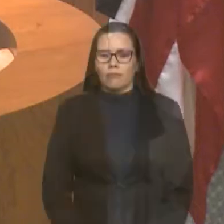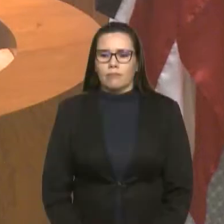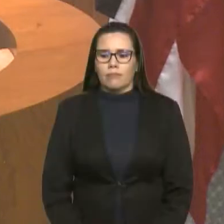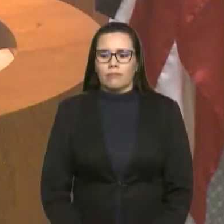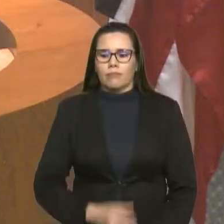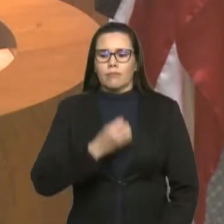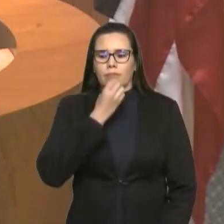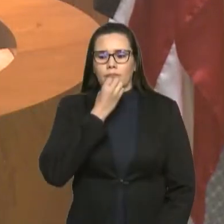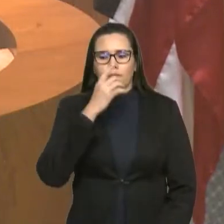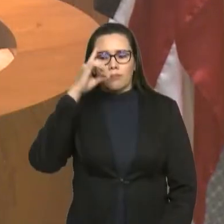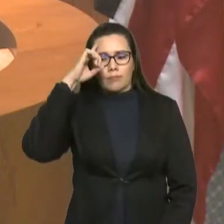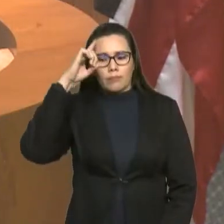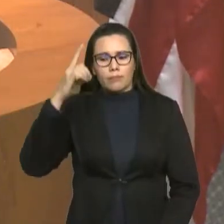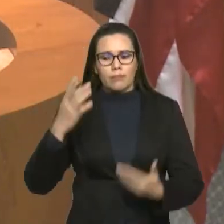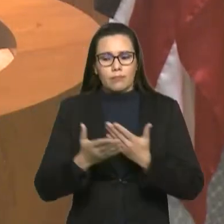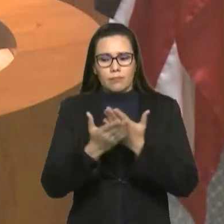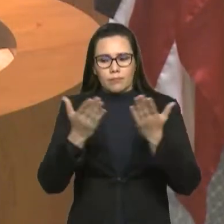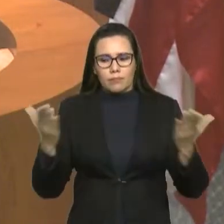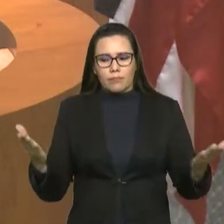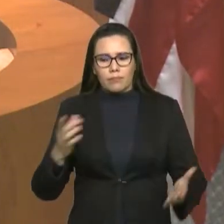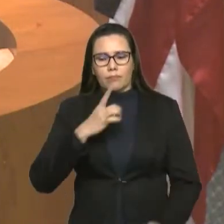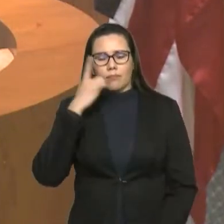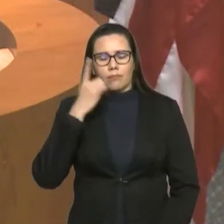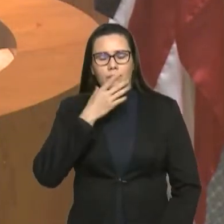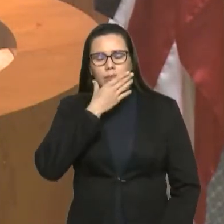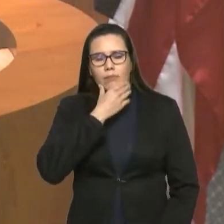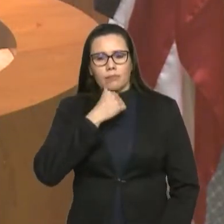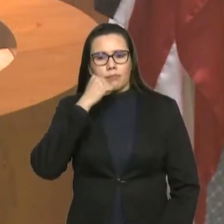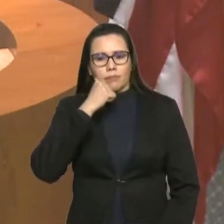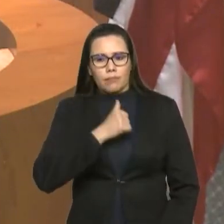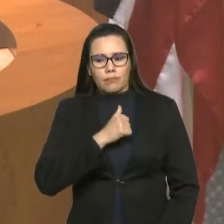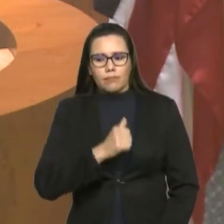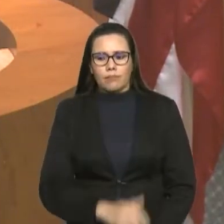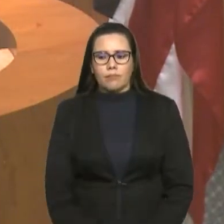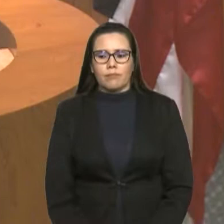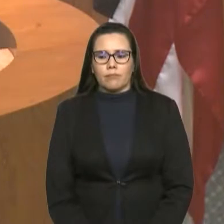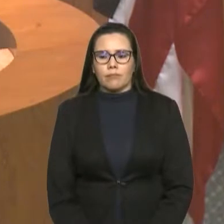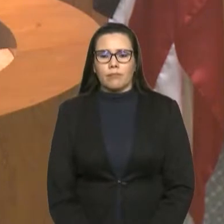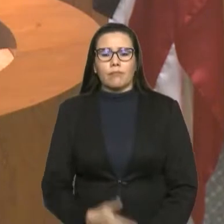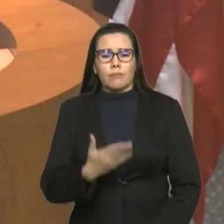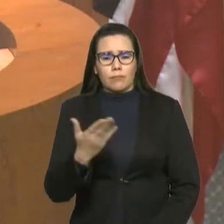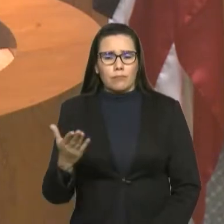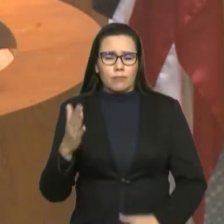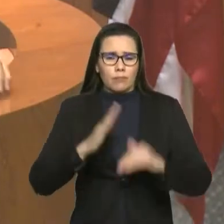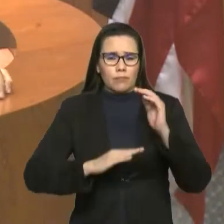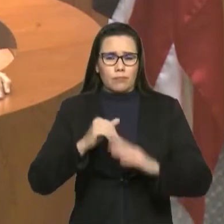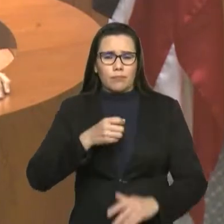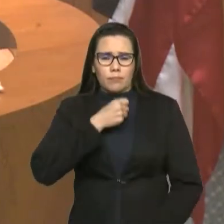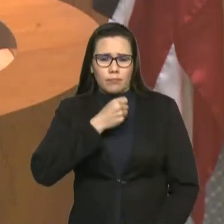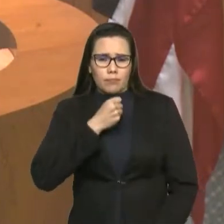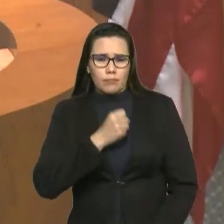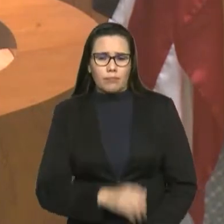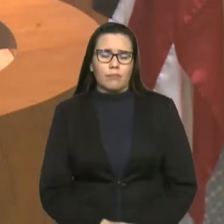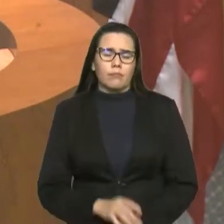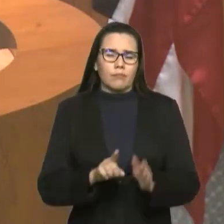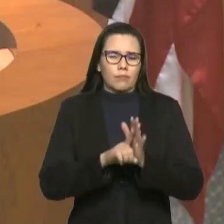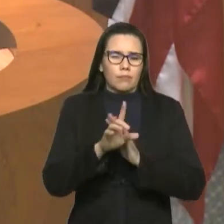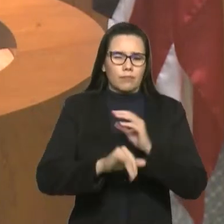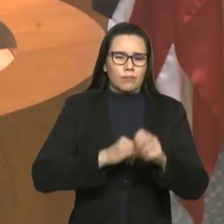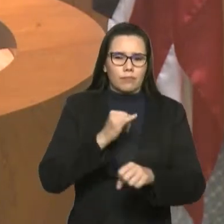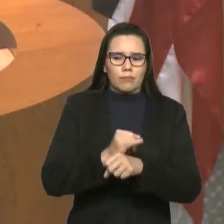Bom dia a todos e todas, deputados, deputadas, membros da imprensa, internautas. Venho à